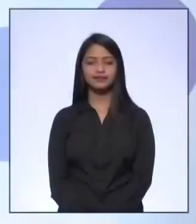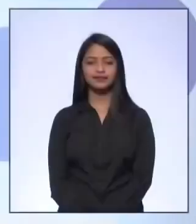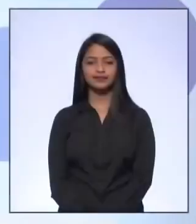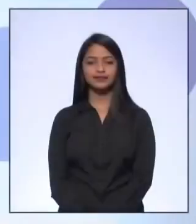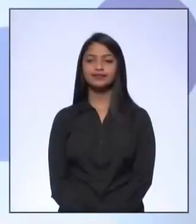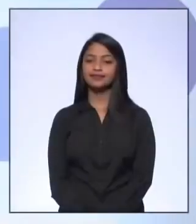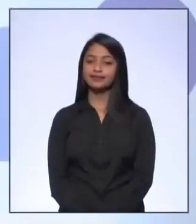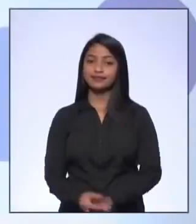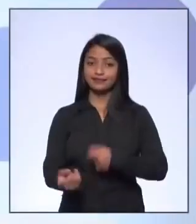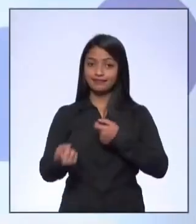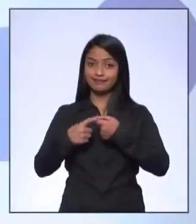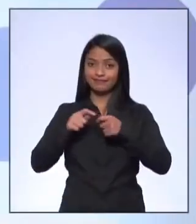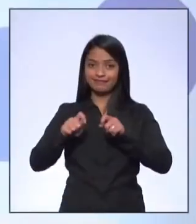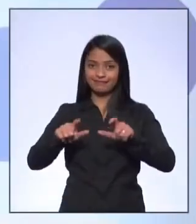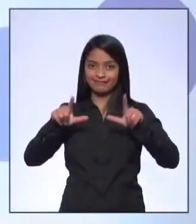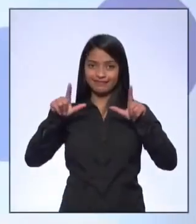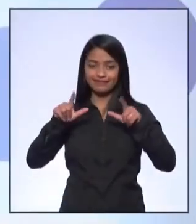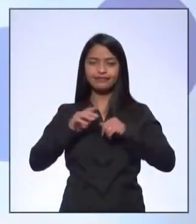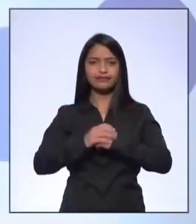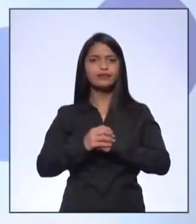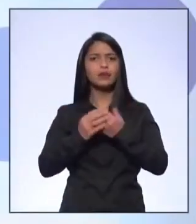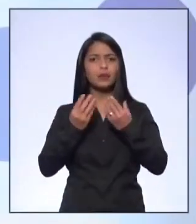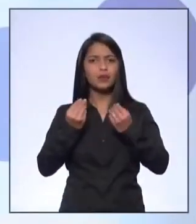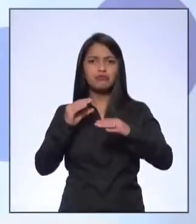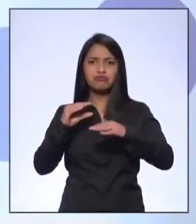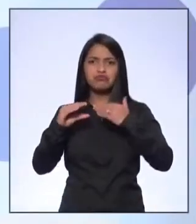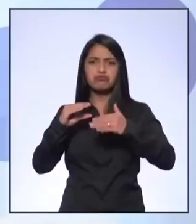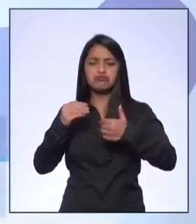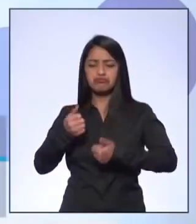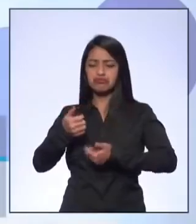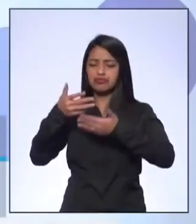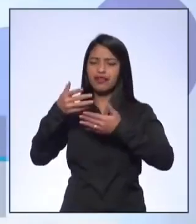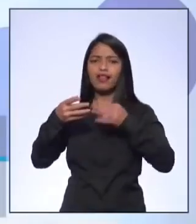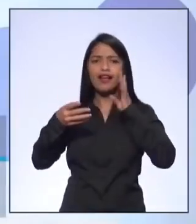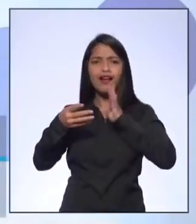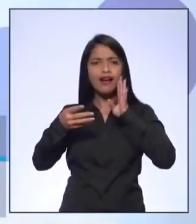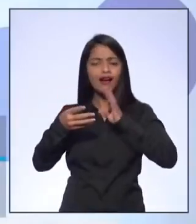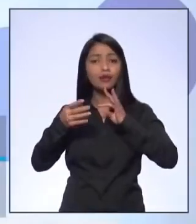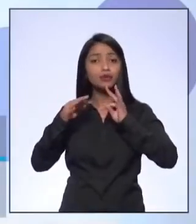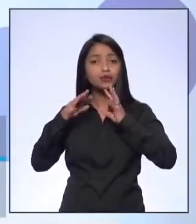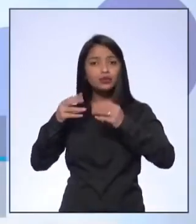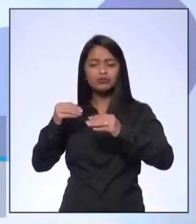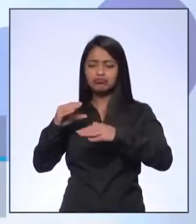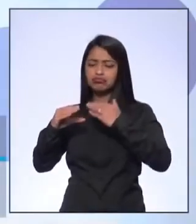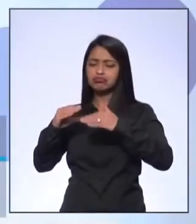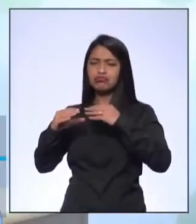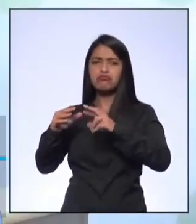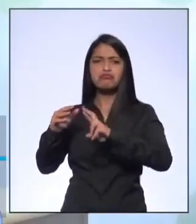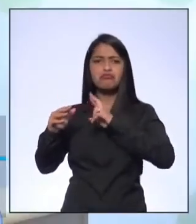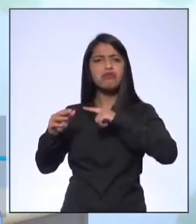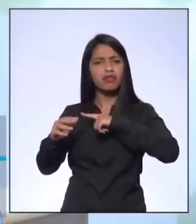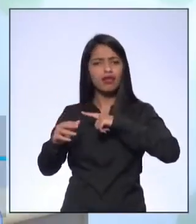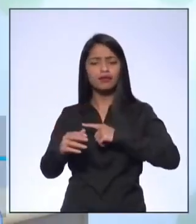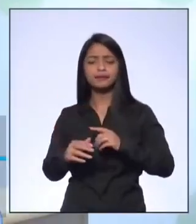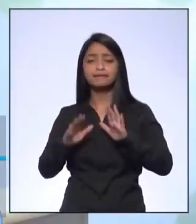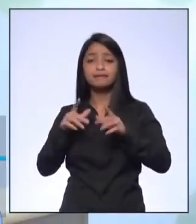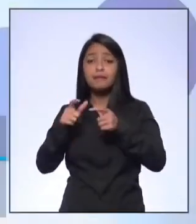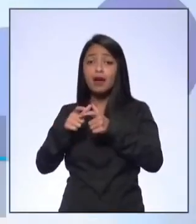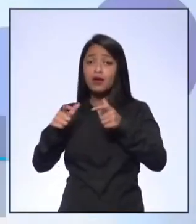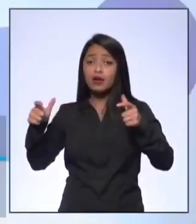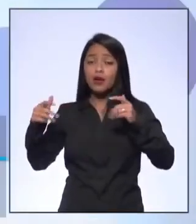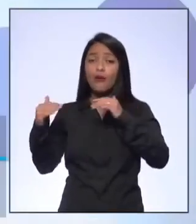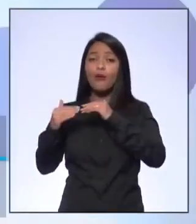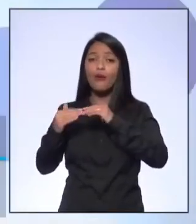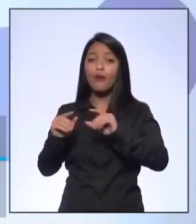Voltamos. Está muito legal a participação dos estudantes aqui no chat, professor Carlos, todos respondendo. Muito bem. E há um consenso aqui,